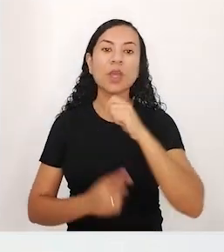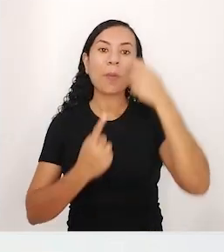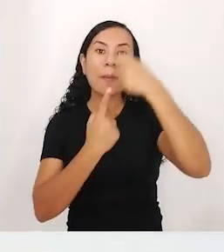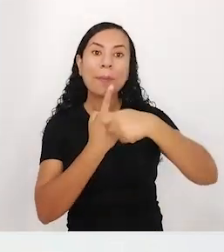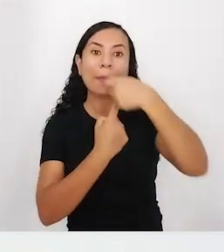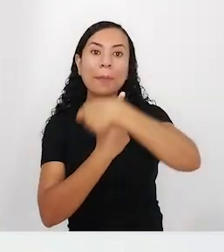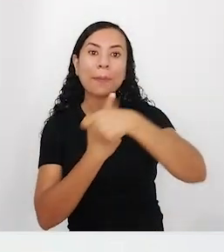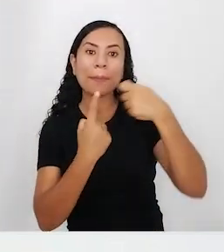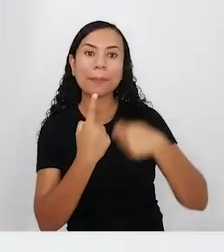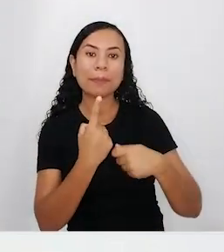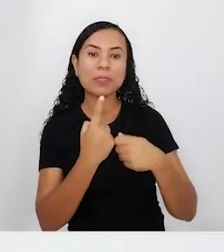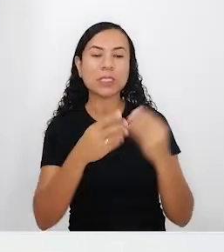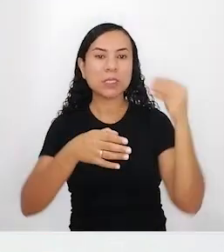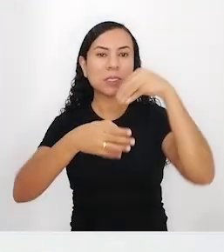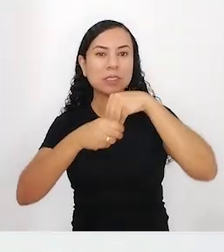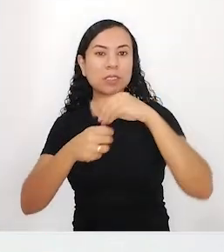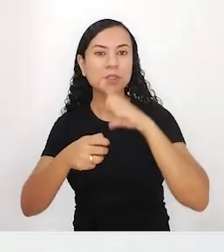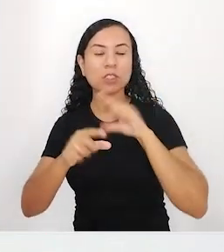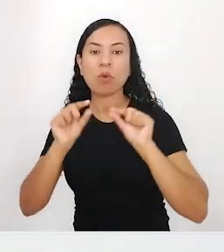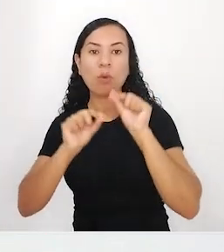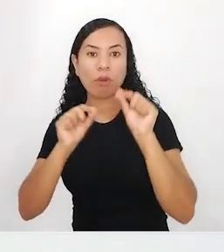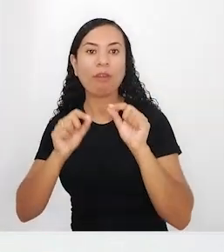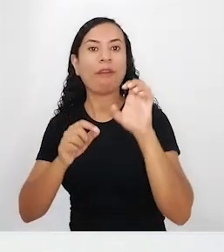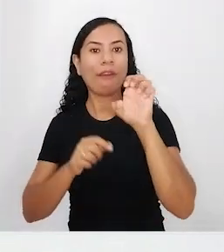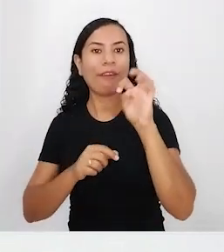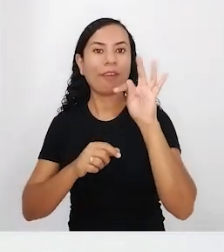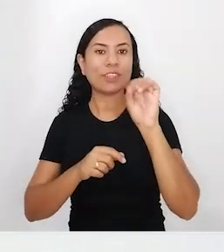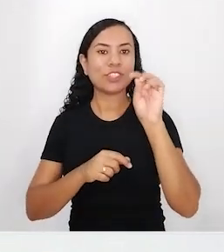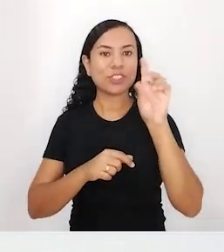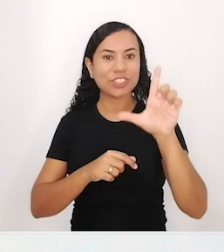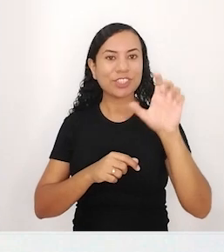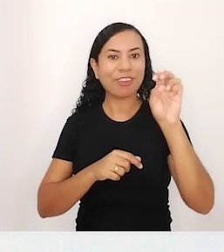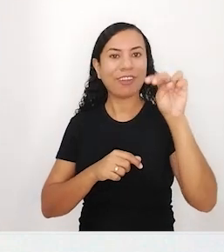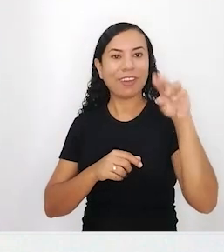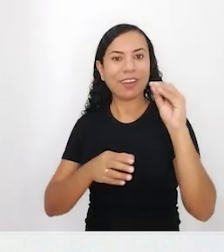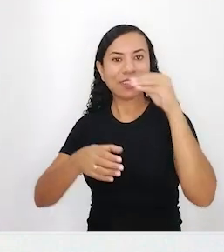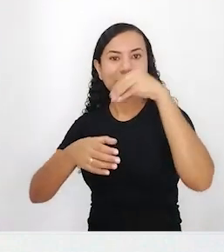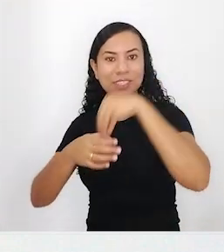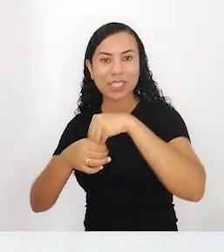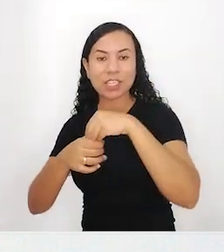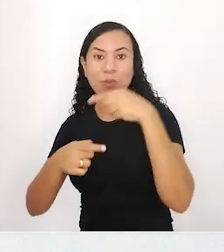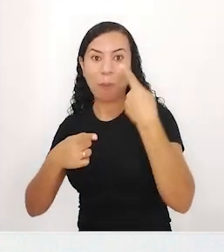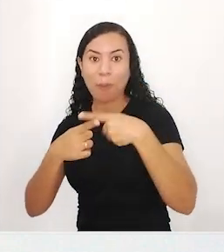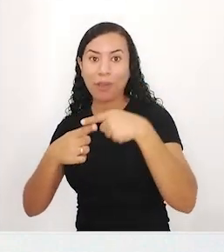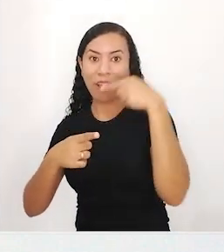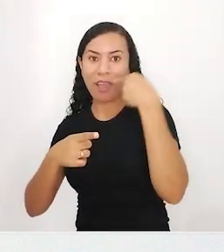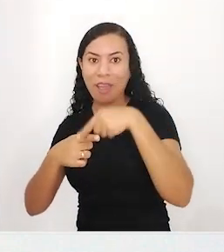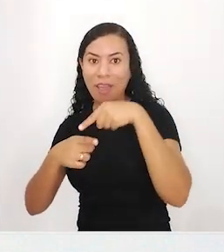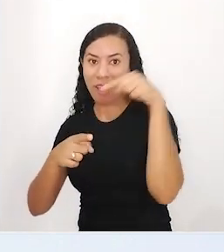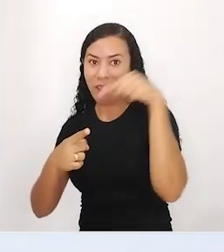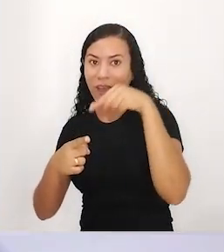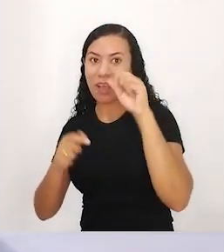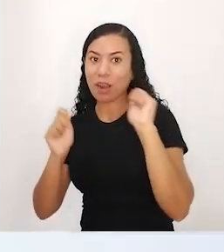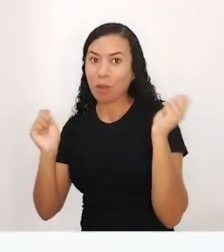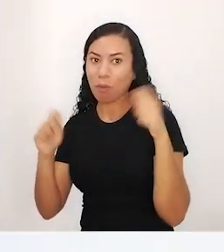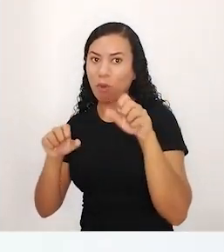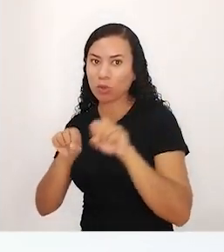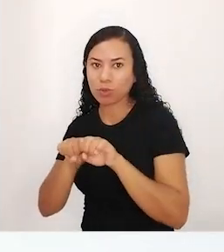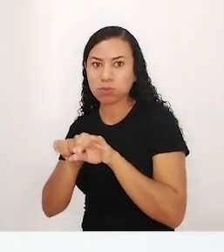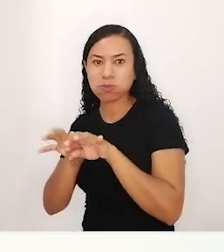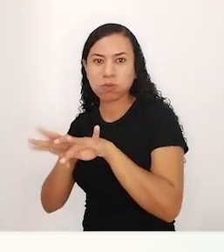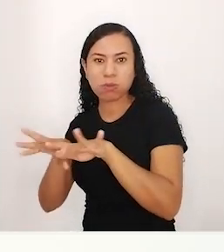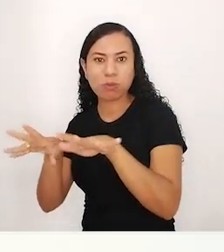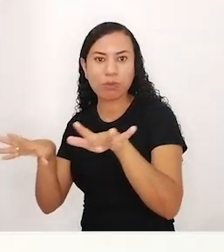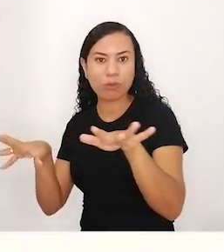amadurecendo produzem bastante etileno. Como ele é um gás, ele vai afetar outras frutas que estão por perto. Você pode colocar